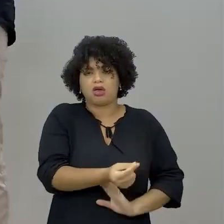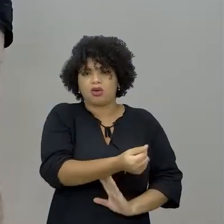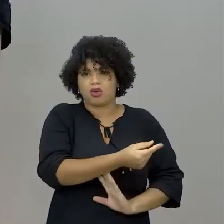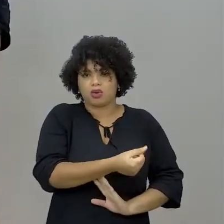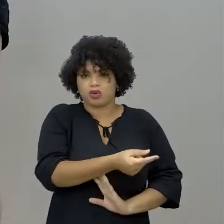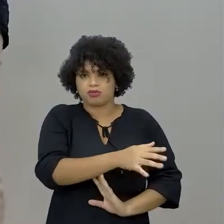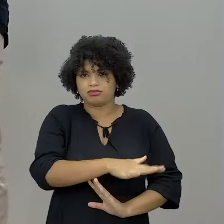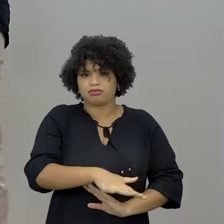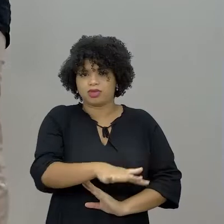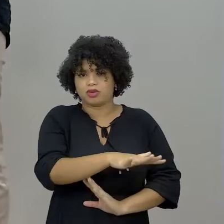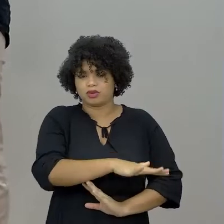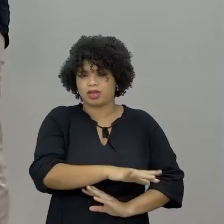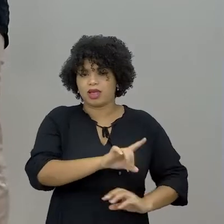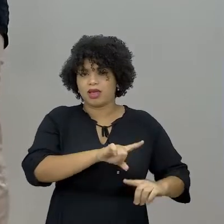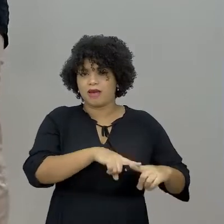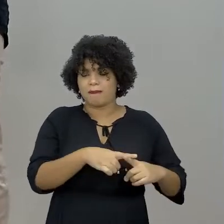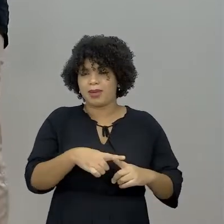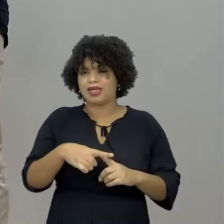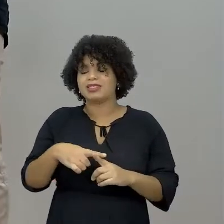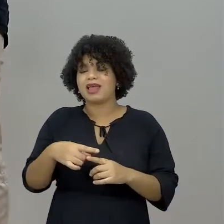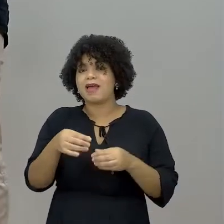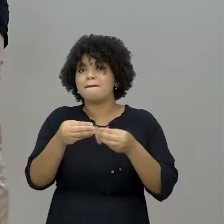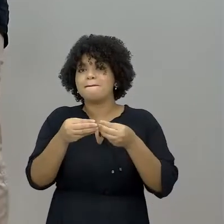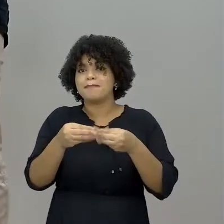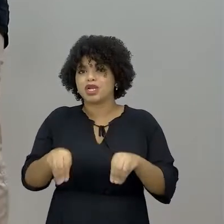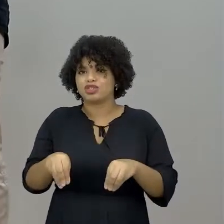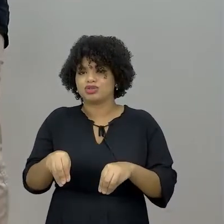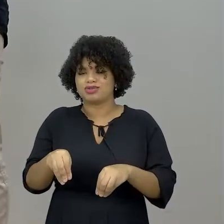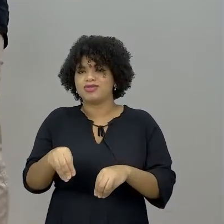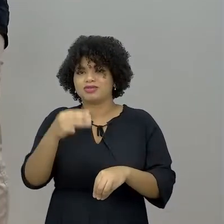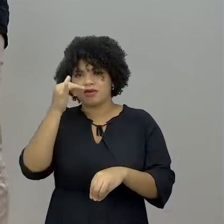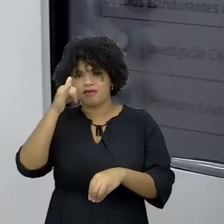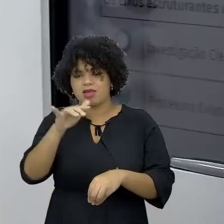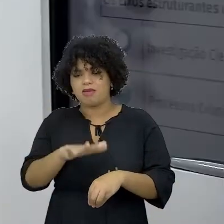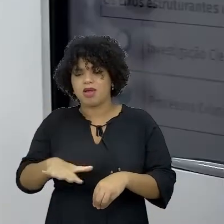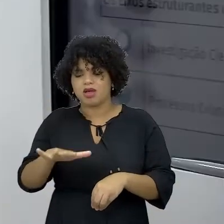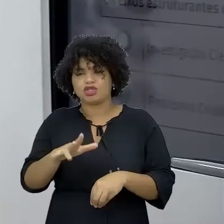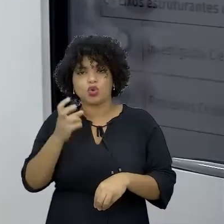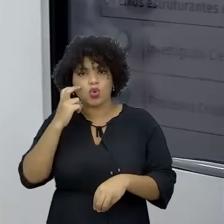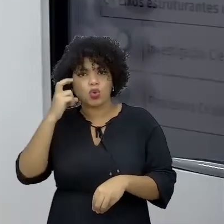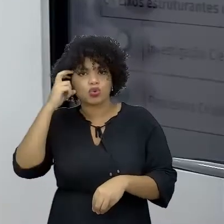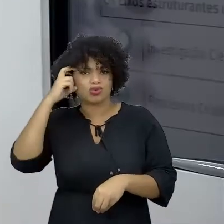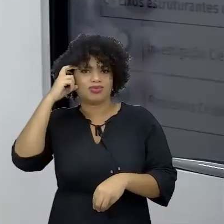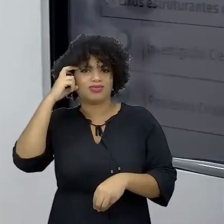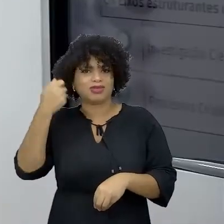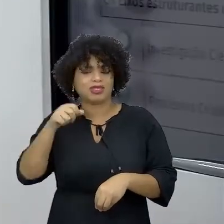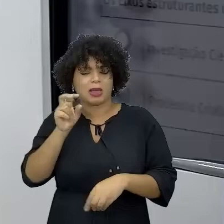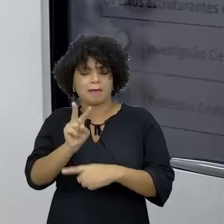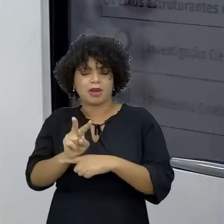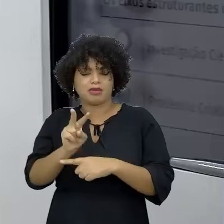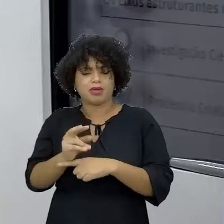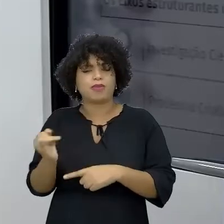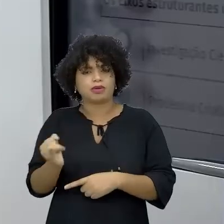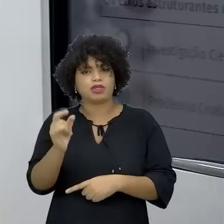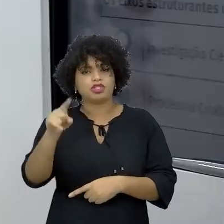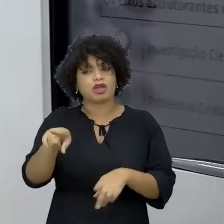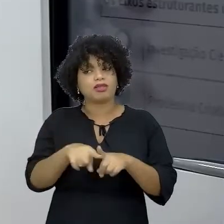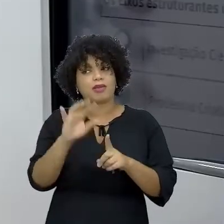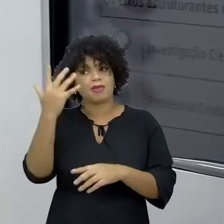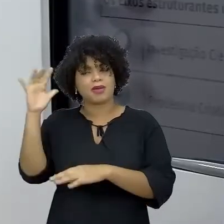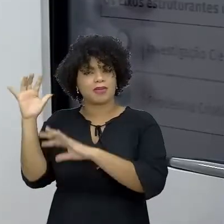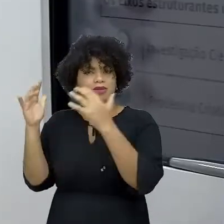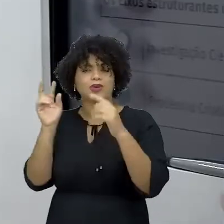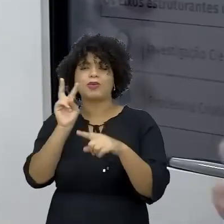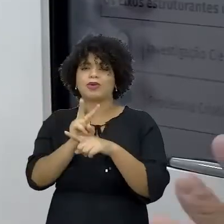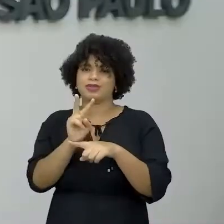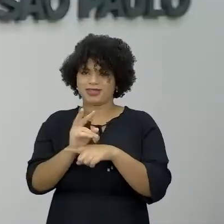região sem prejudicar as culturas locais, né? Não apenas as culturas locais, mas também o meio ambiente.